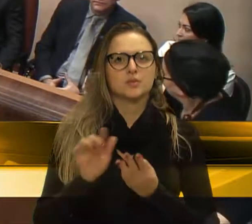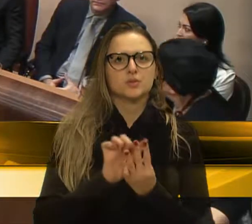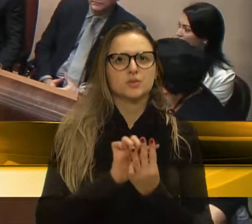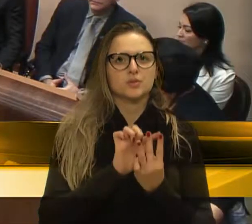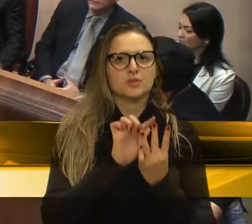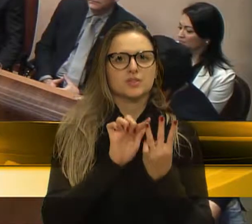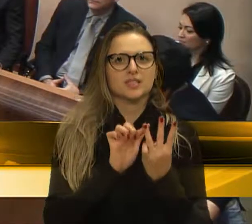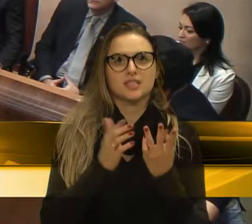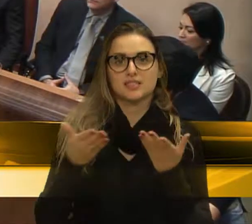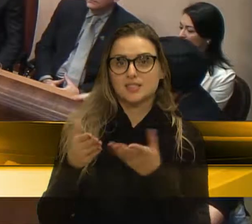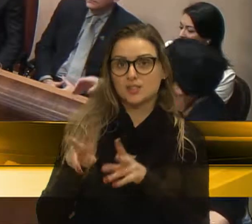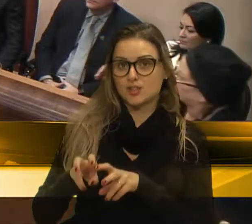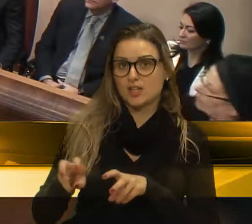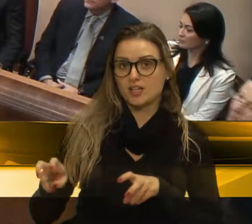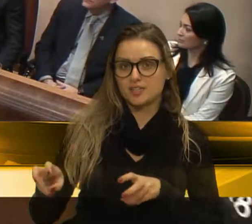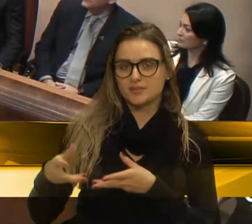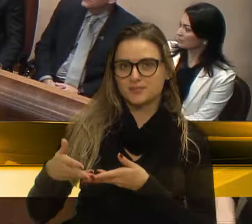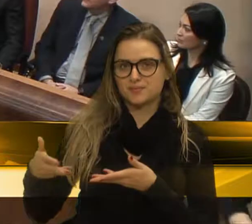que já estão na mesa.